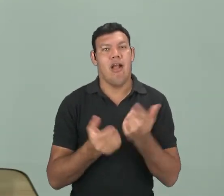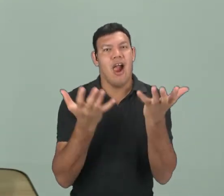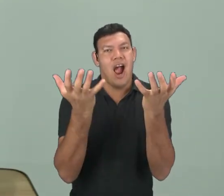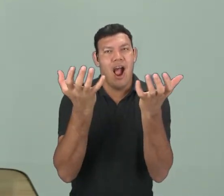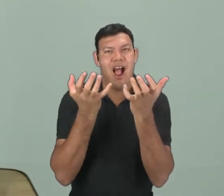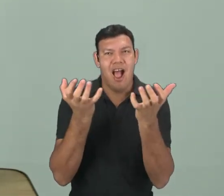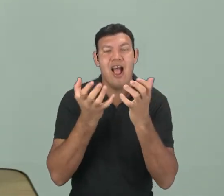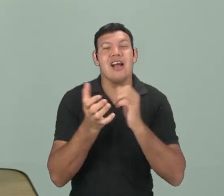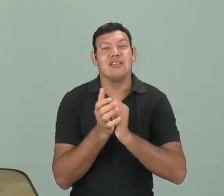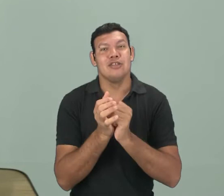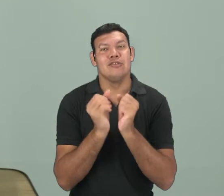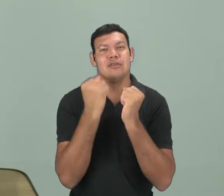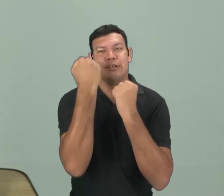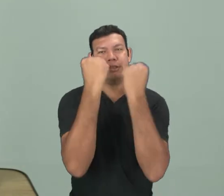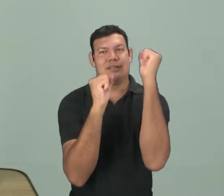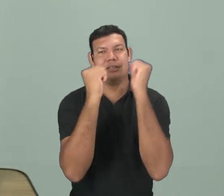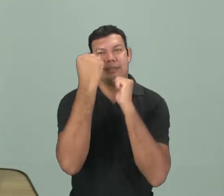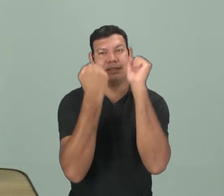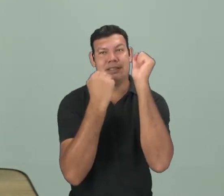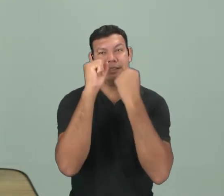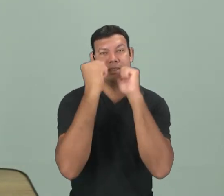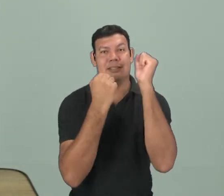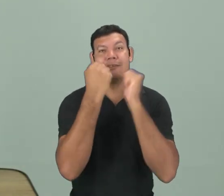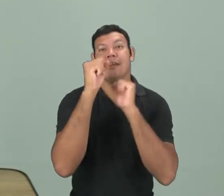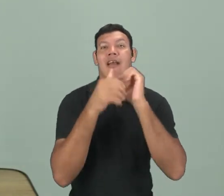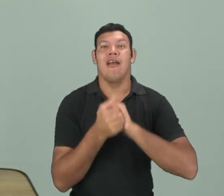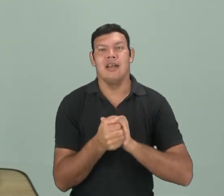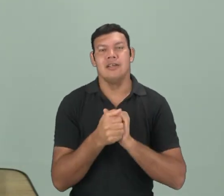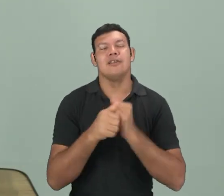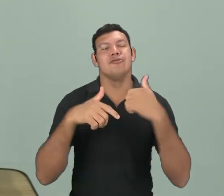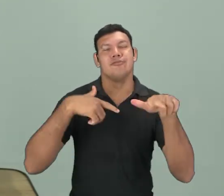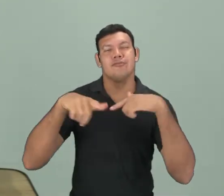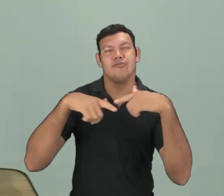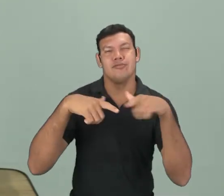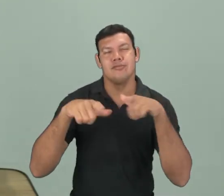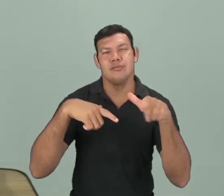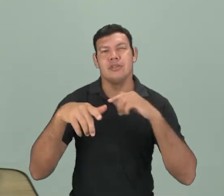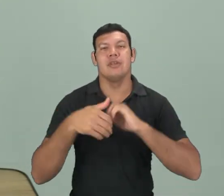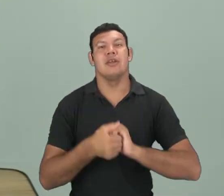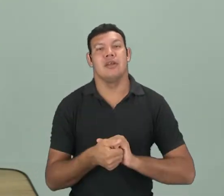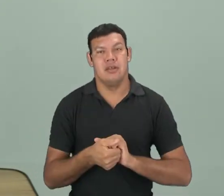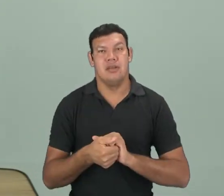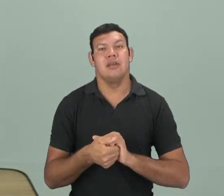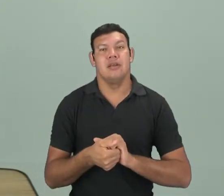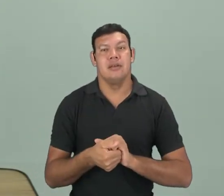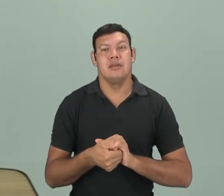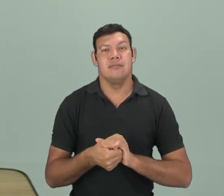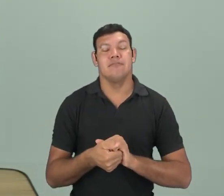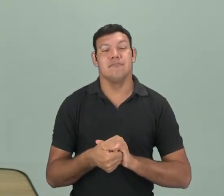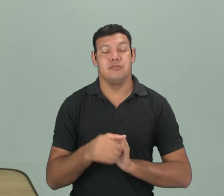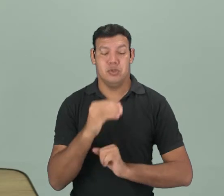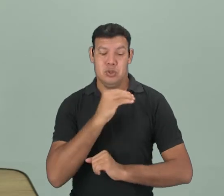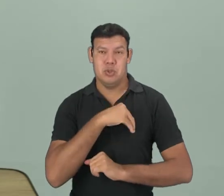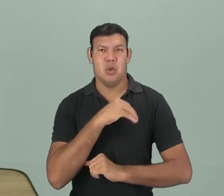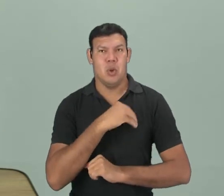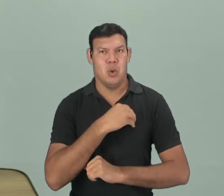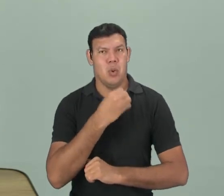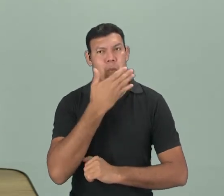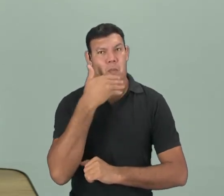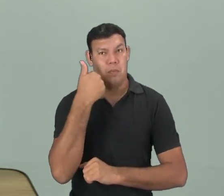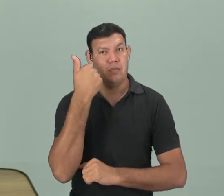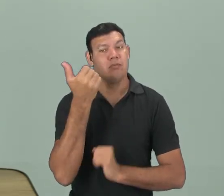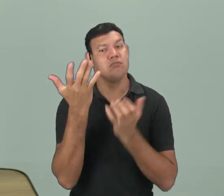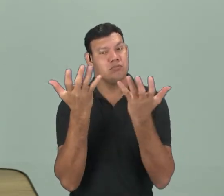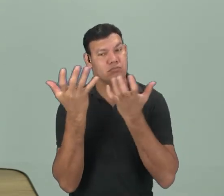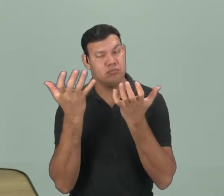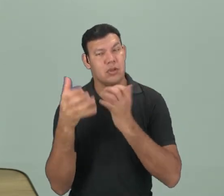ir para as indústrias, a questão de emprego, trabalhar, questão de melhorar um pouco a renda, então elas deixam o campo, vêm